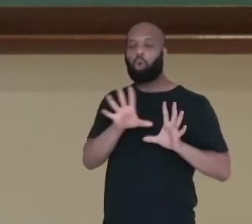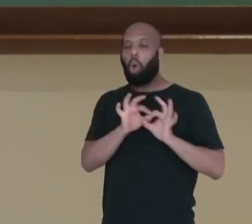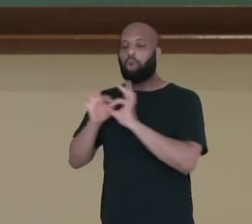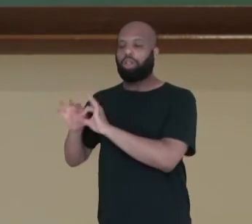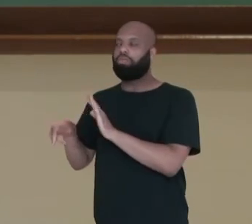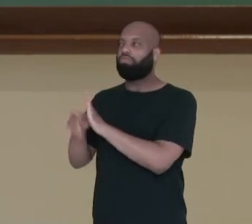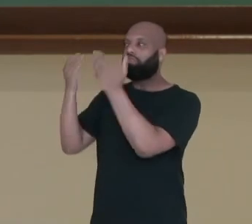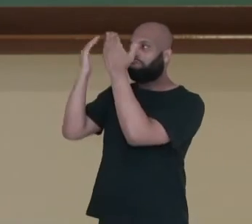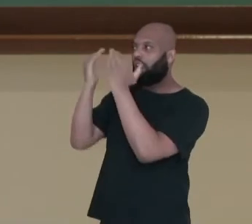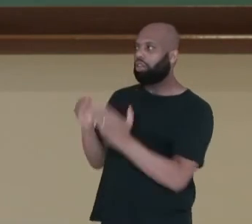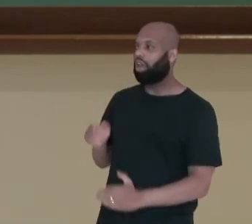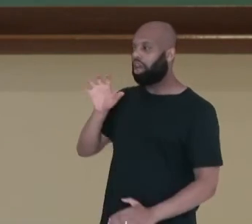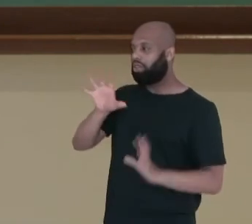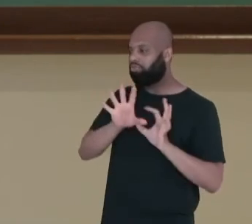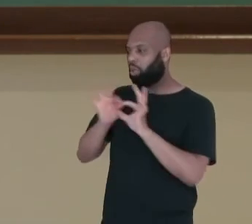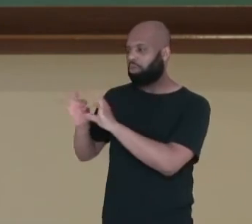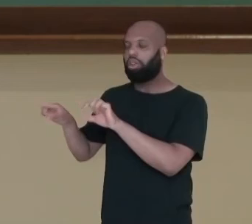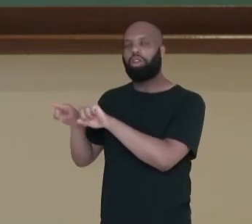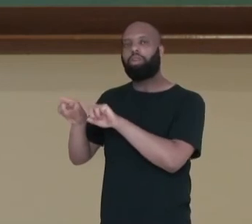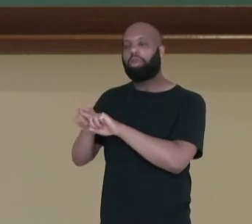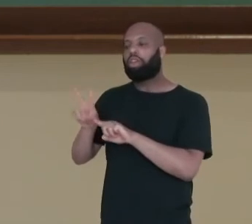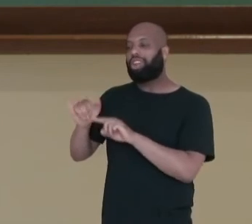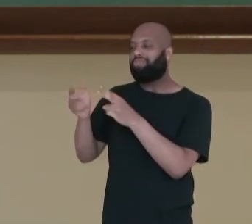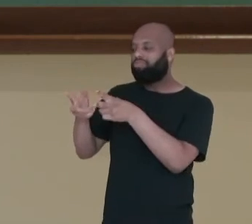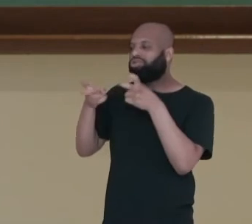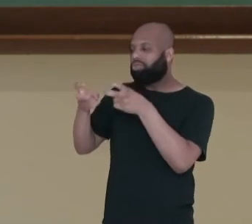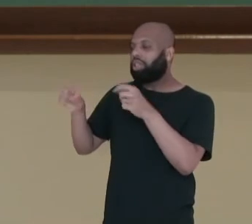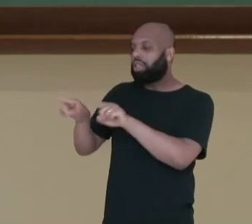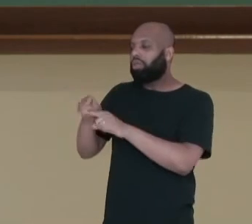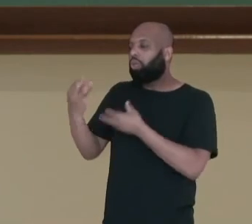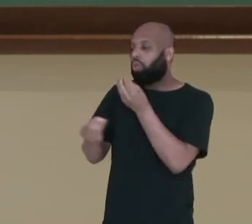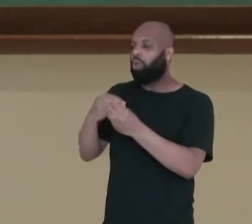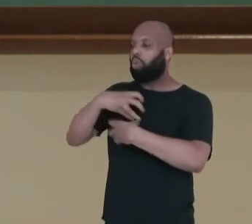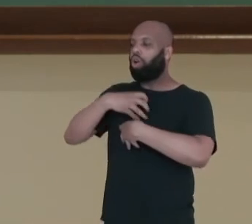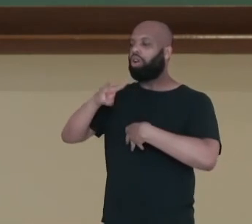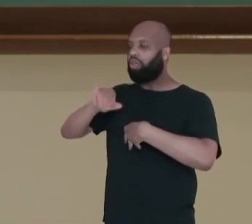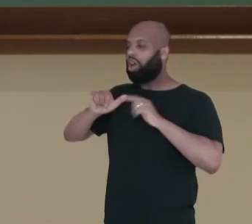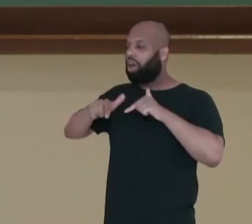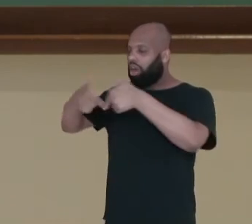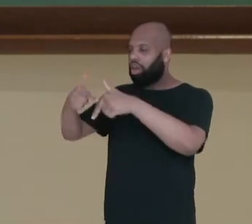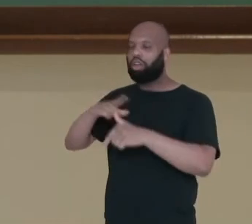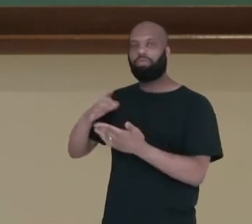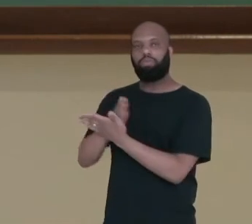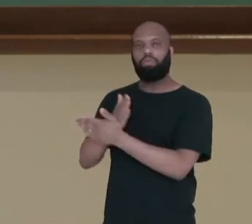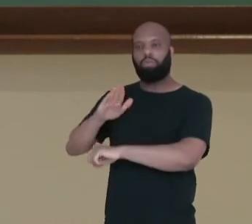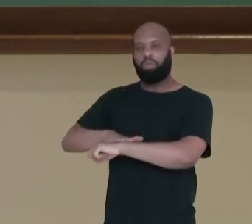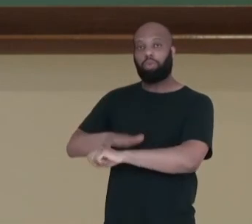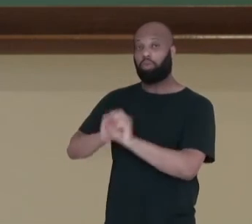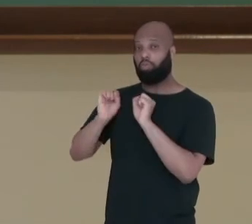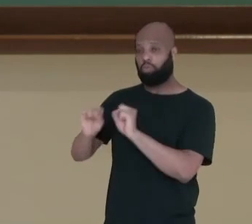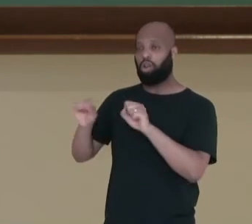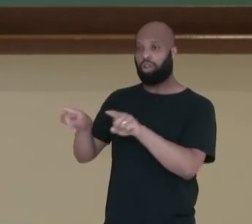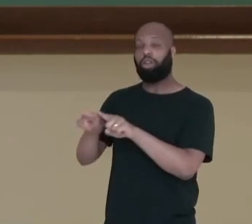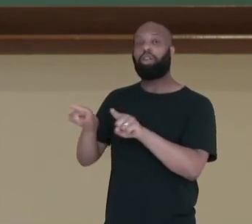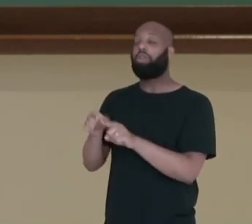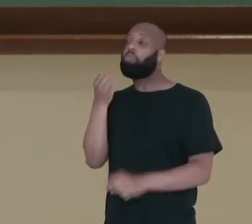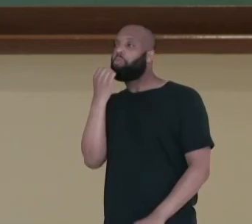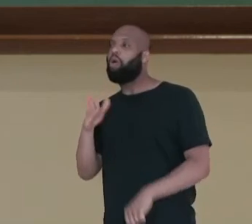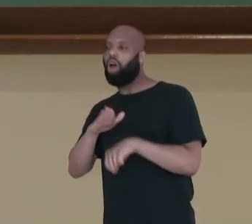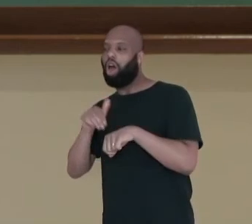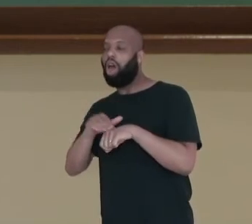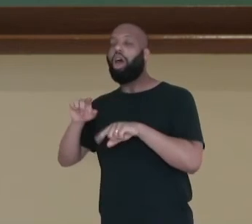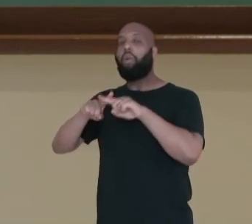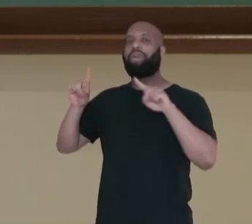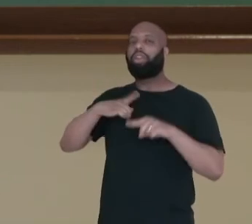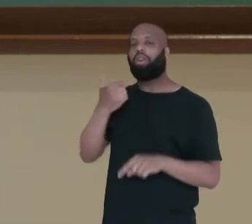contexto, analisar esse contexto e perceber como ele deve agir. Em alguns momentos ele pode até ser bonzinho e tudo mais. Em